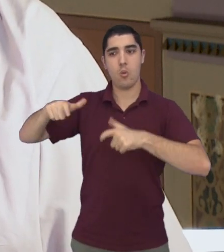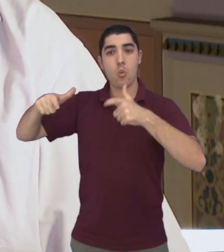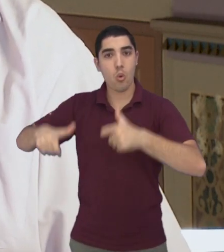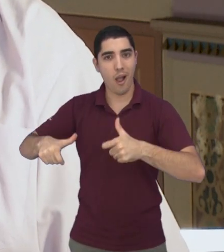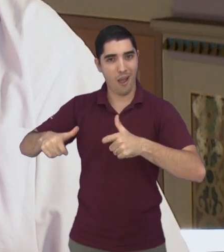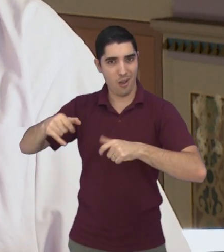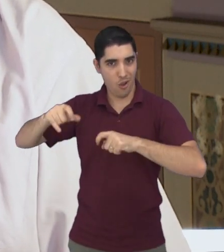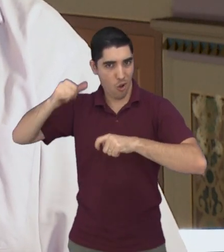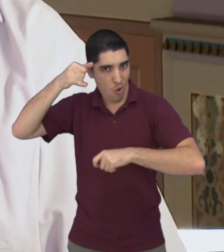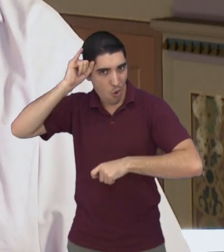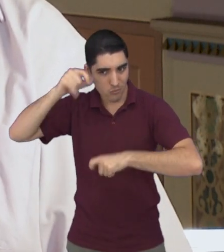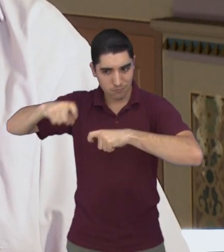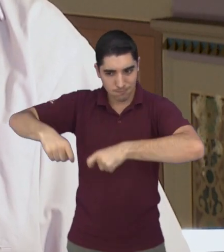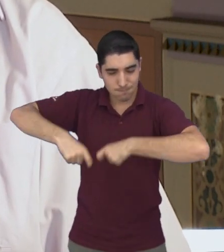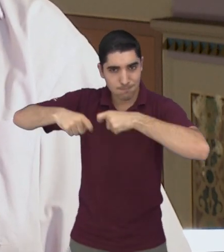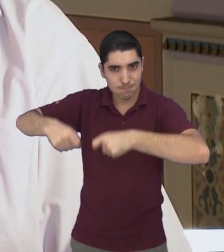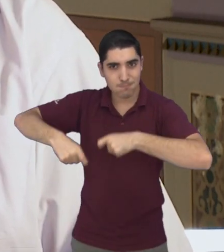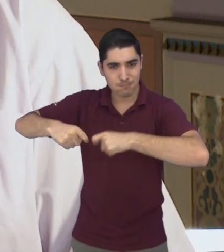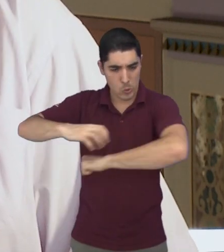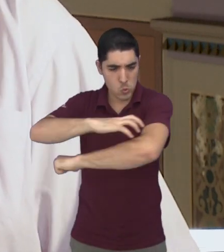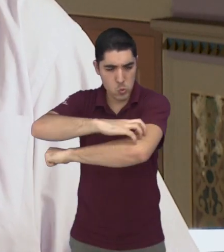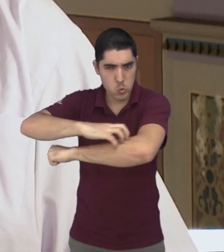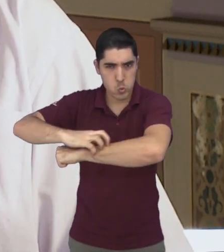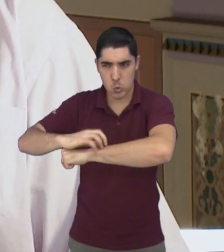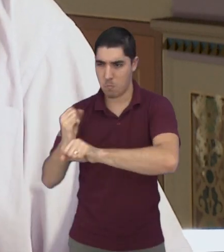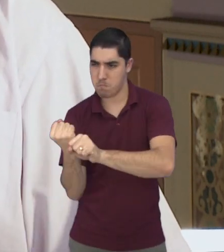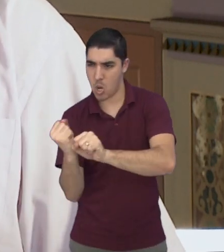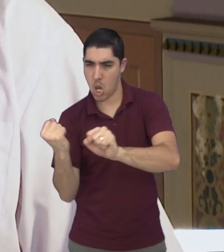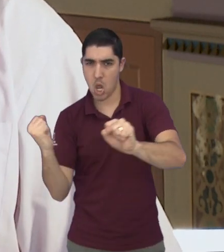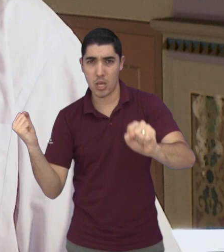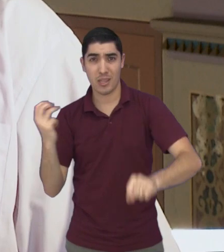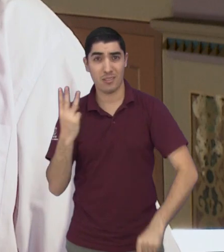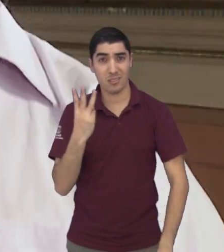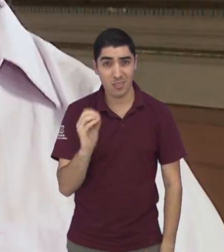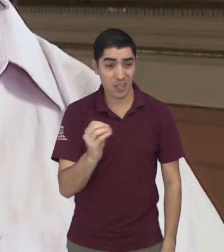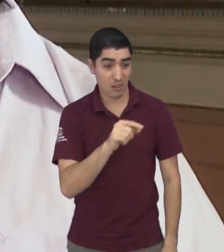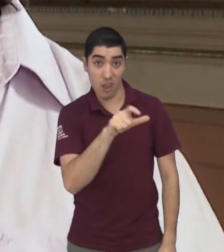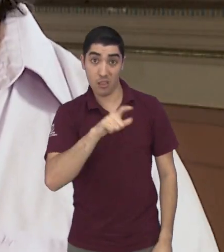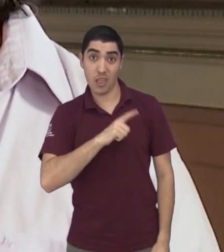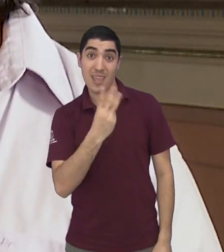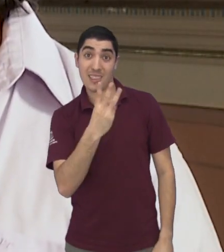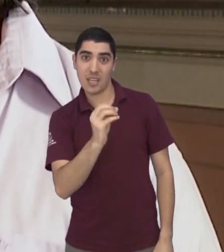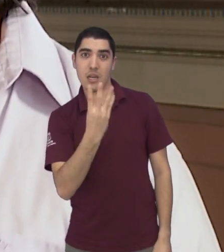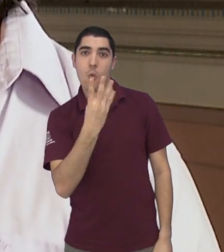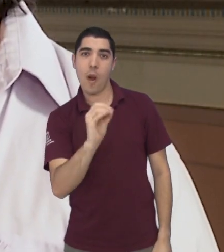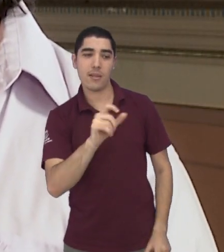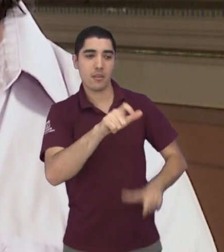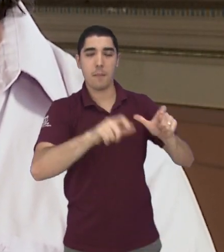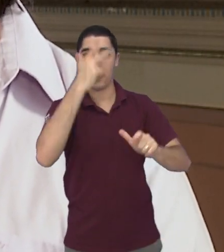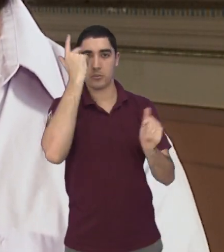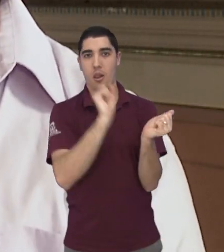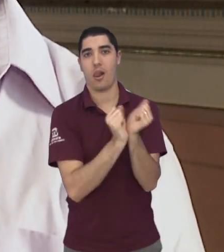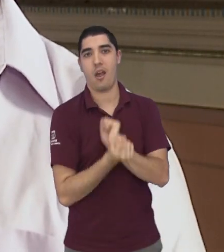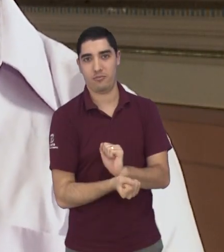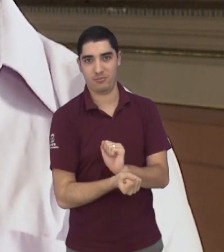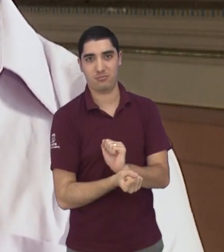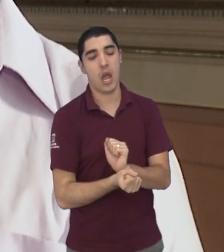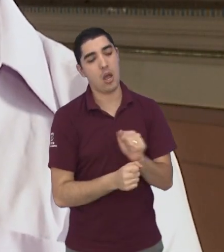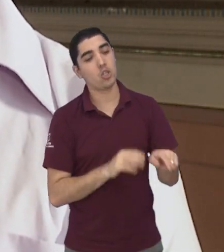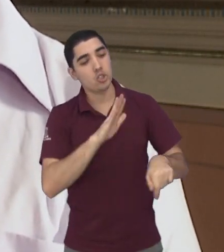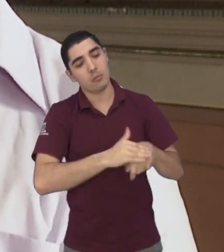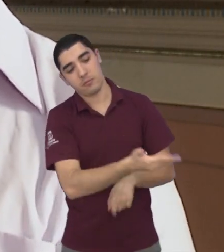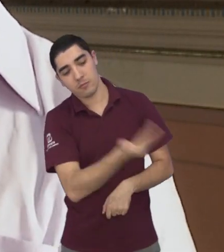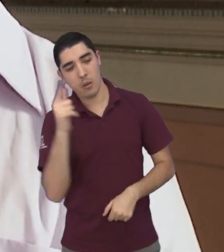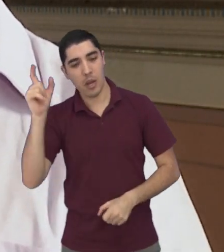aí, nada mais nada menos de 20, 30, até 40, até mais escravizados. Compararmos essa igreja aqui de São José dos Campos, dessa